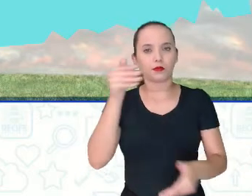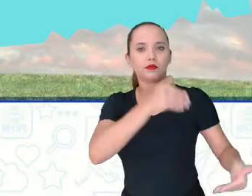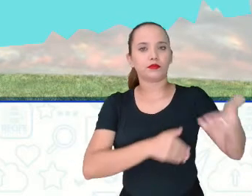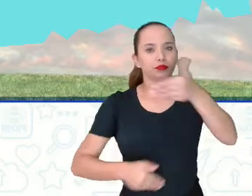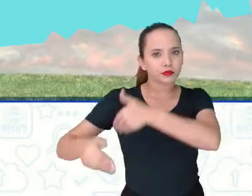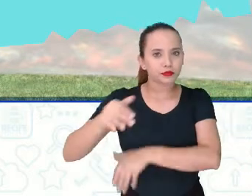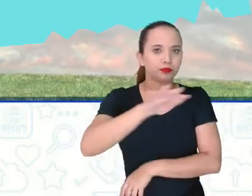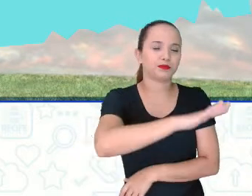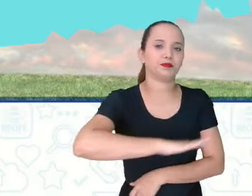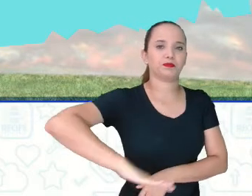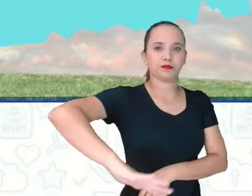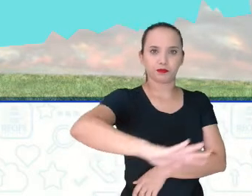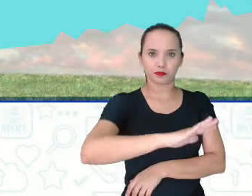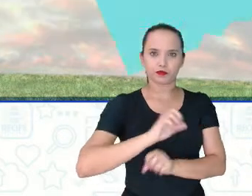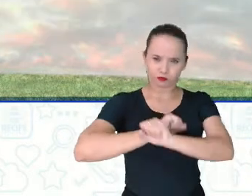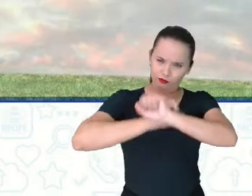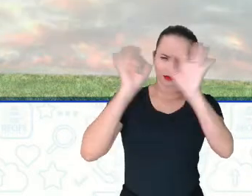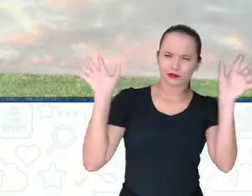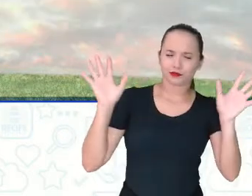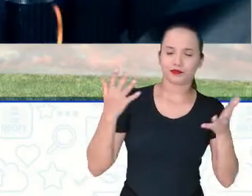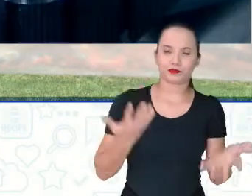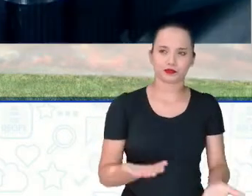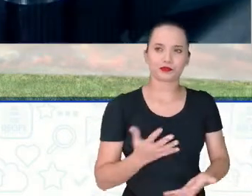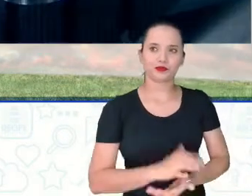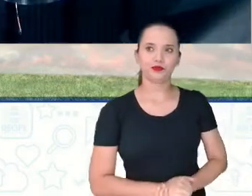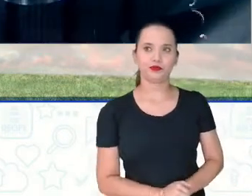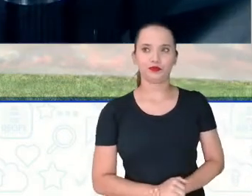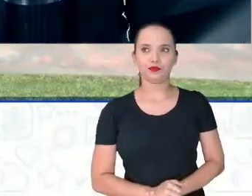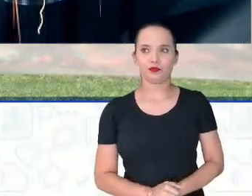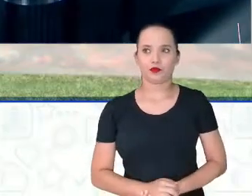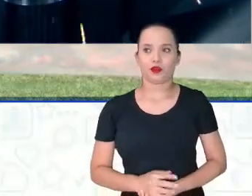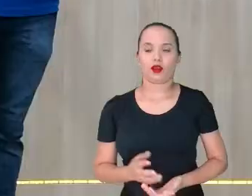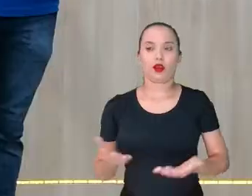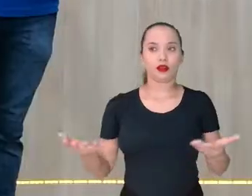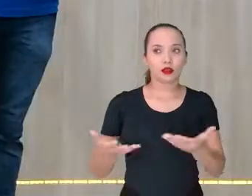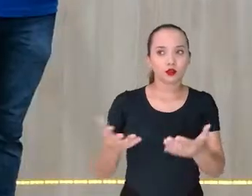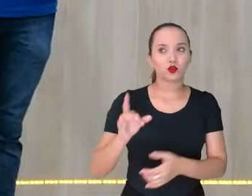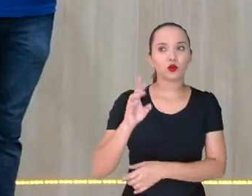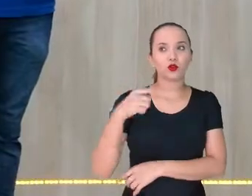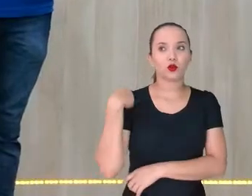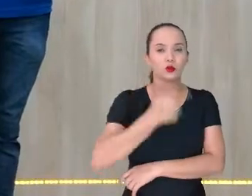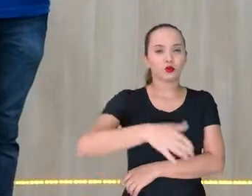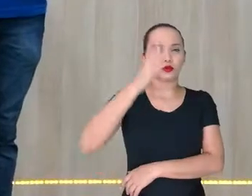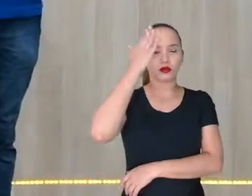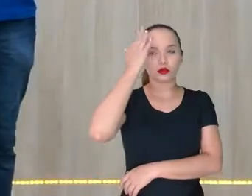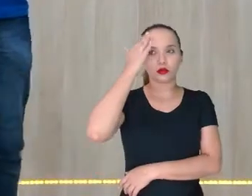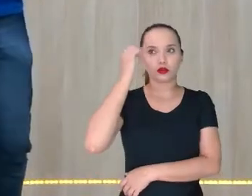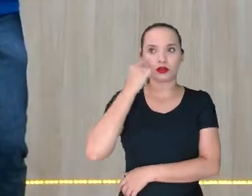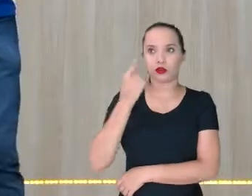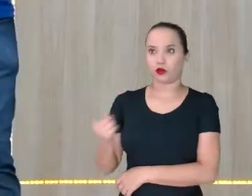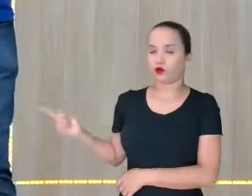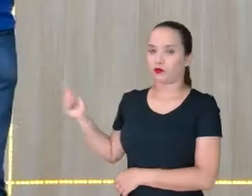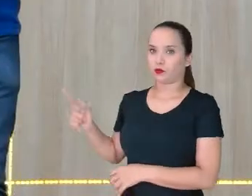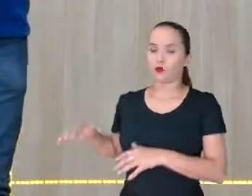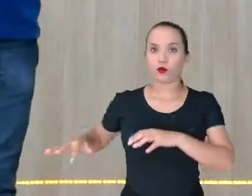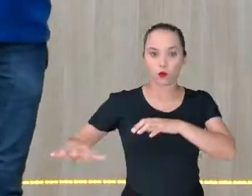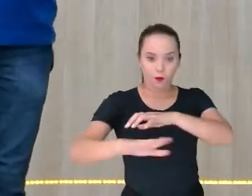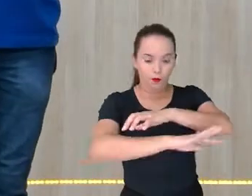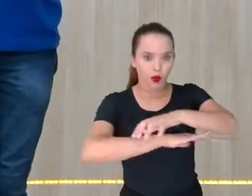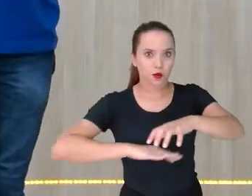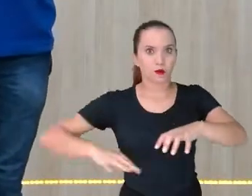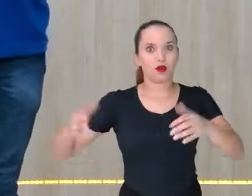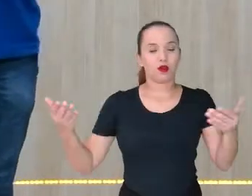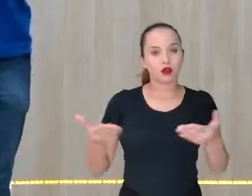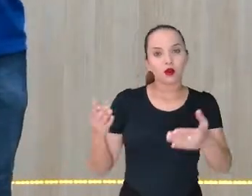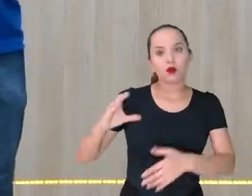meio ambiente. Isso aí ficou claro, né? Ficou claro. Aí é só para a gente entender. Aí eu trago o meio ambiente e o capitalismo. Eu já estou